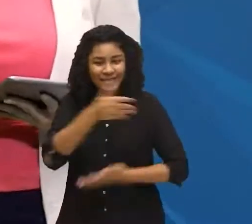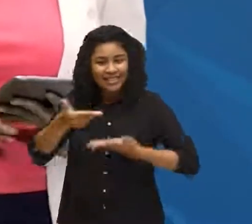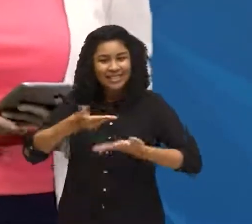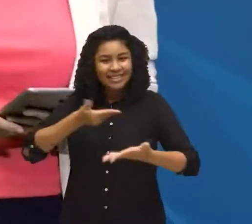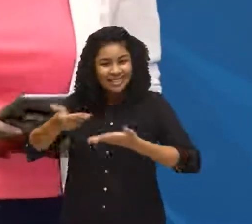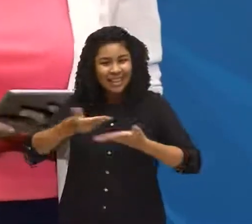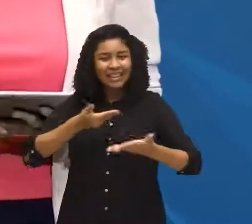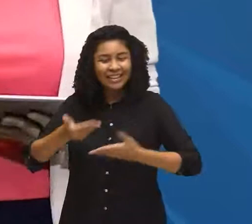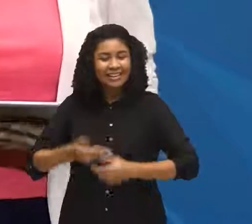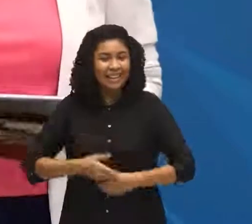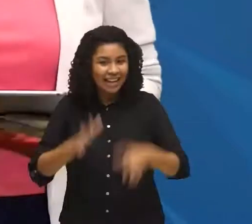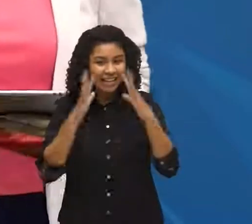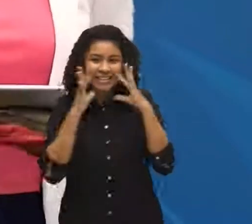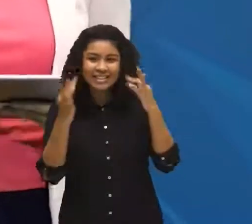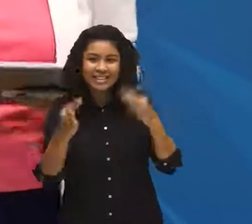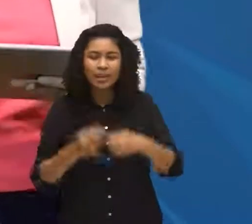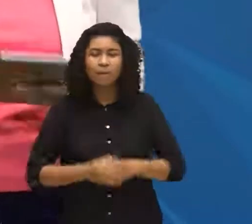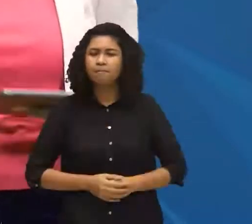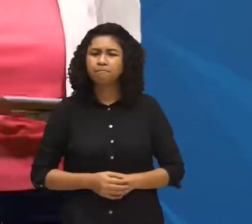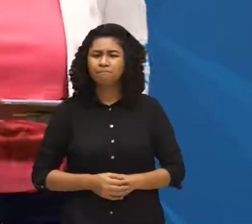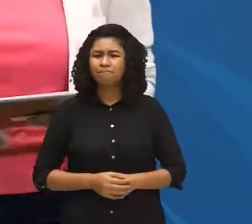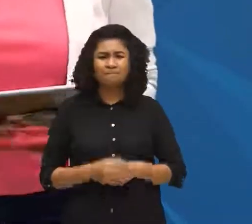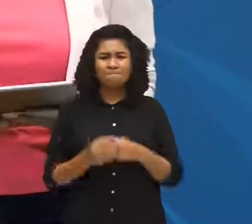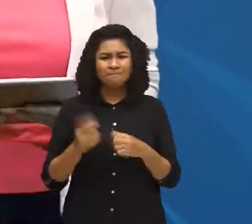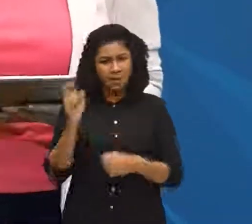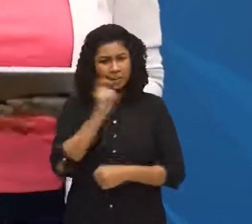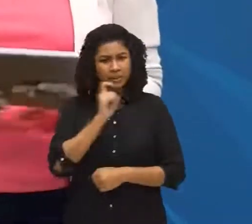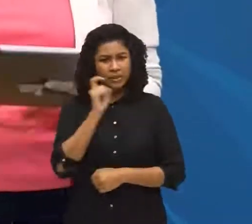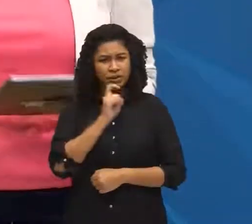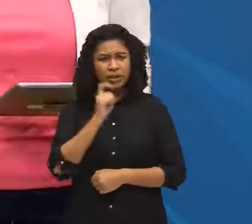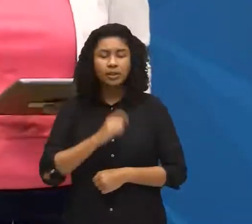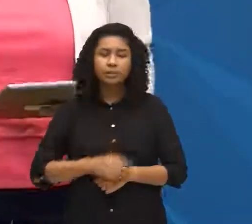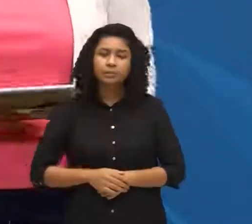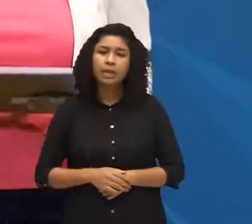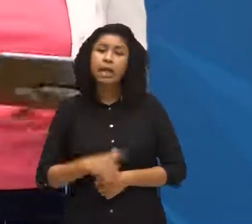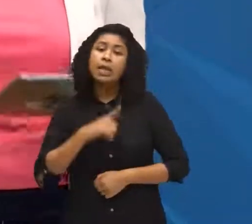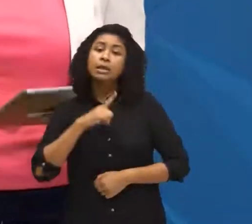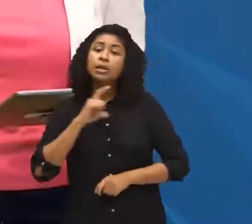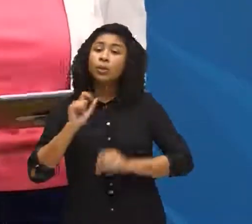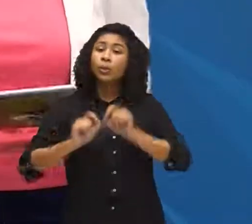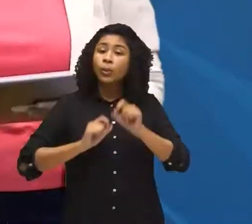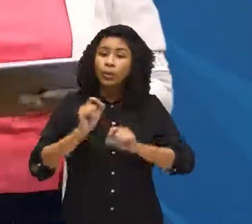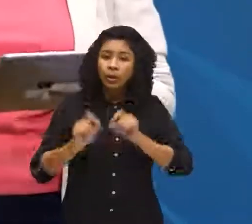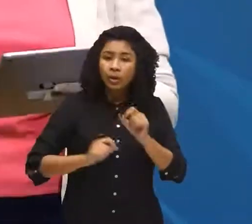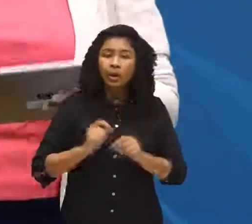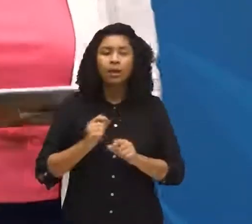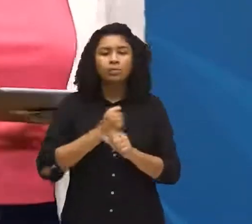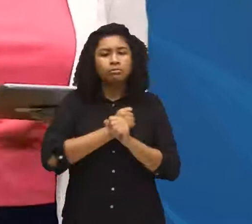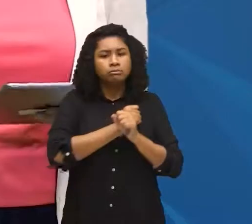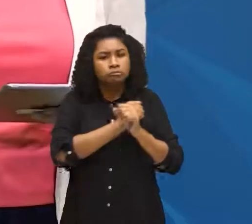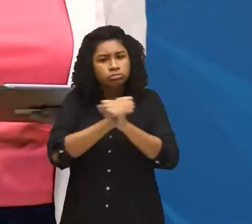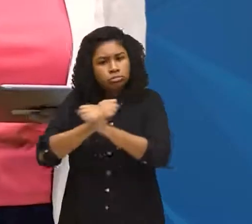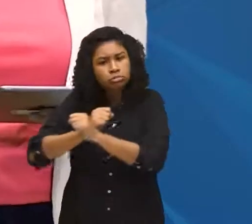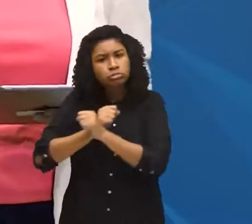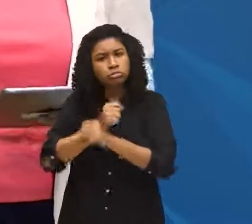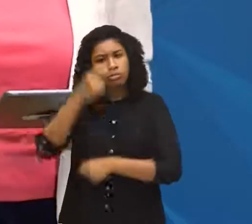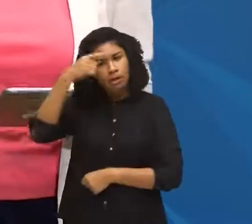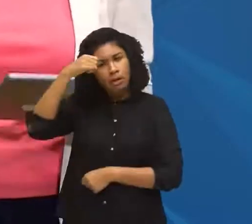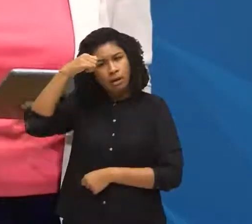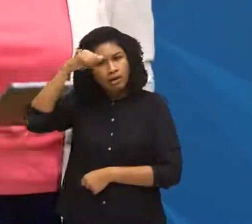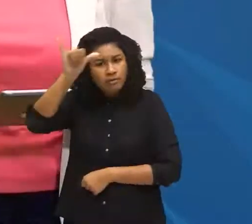faz relação, tá bom? Existem sim, né, a prevenção do câncer e algumas substâncias que